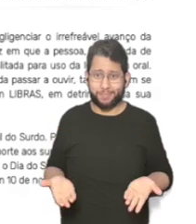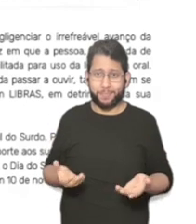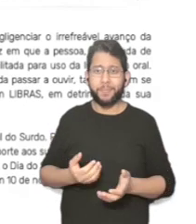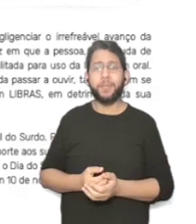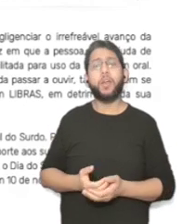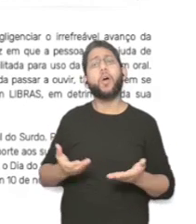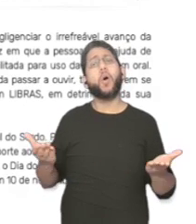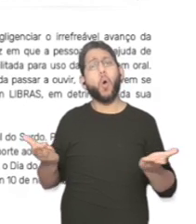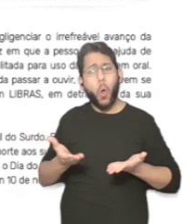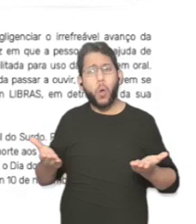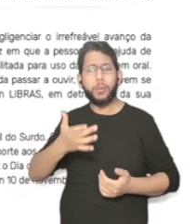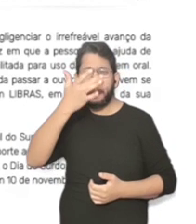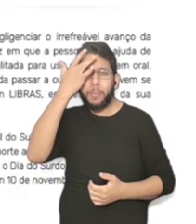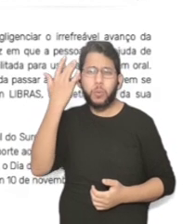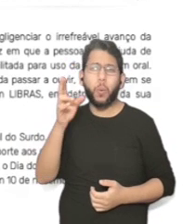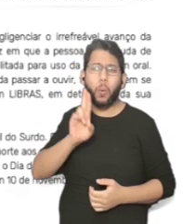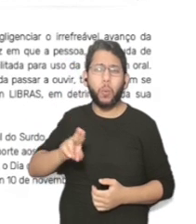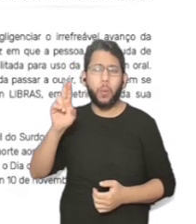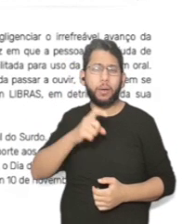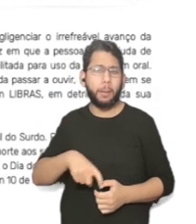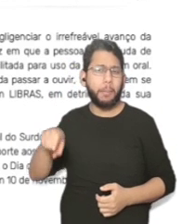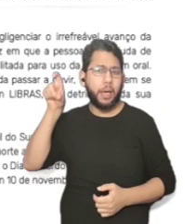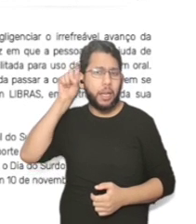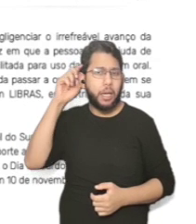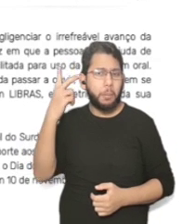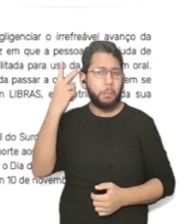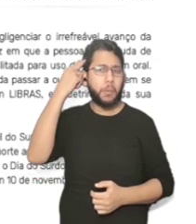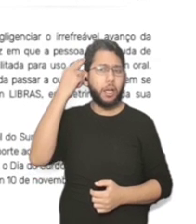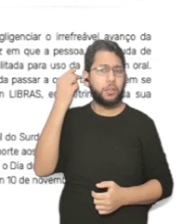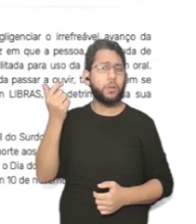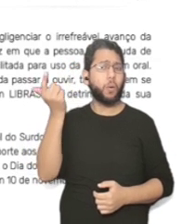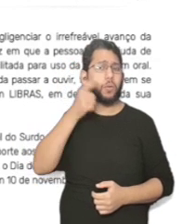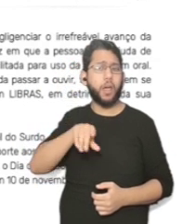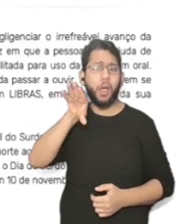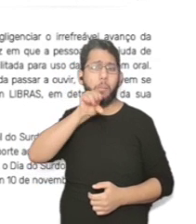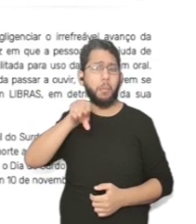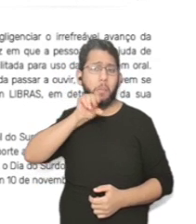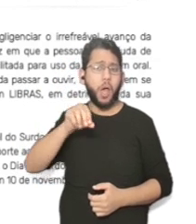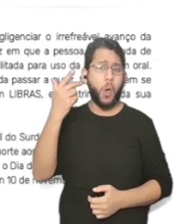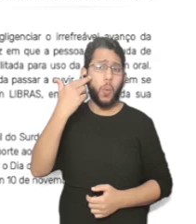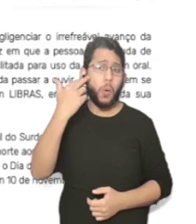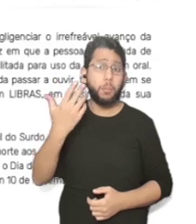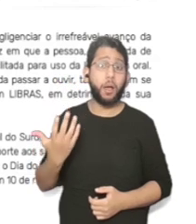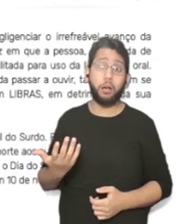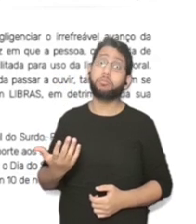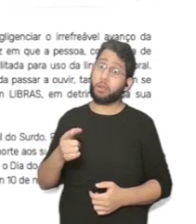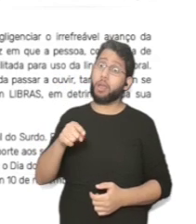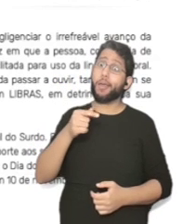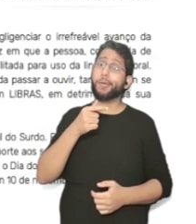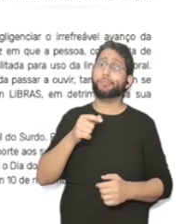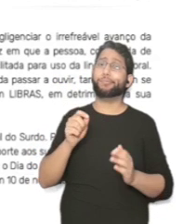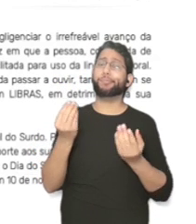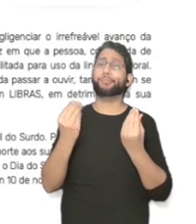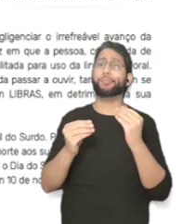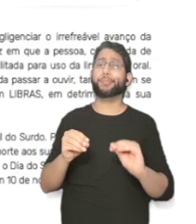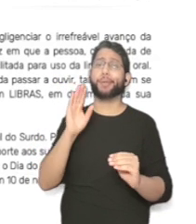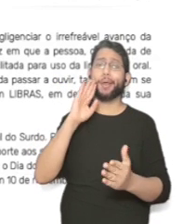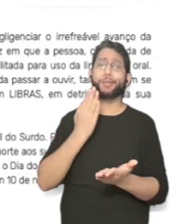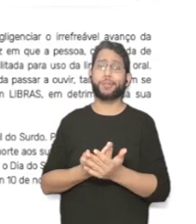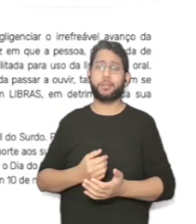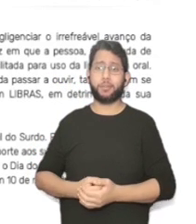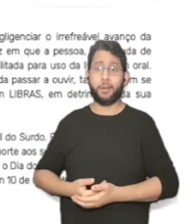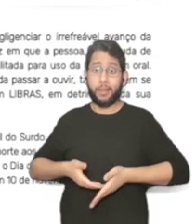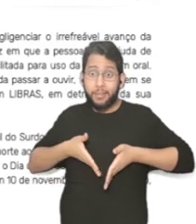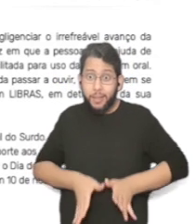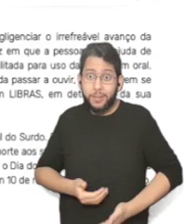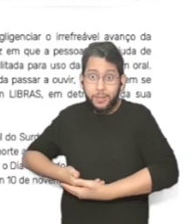não são raros os casos da surdez em que a pessoa com a ajuda de aparelhos auditivos ou de implantes não possam ser reabilitadas para o uso da linguagem oral. Diante de tecnologias